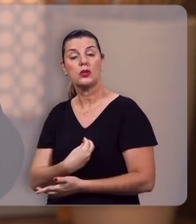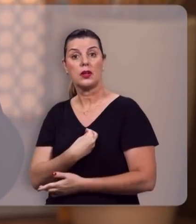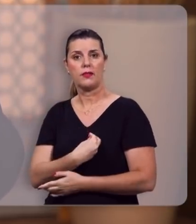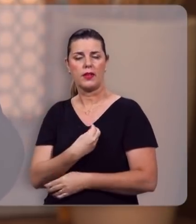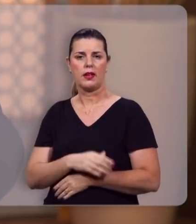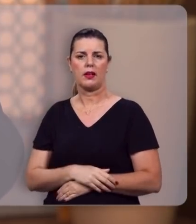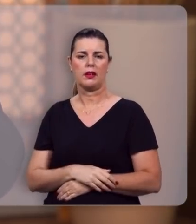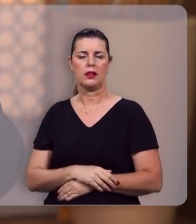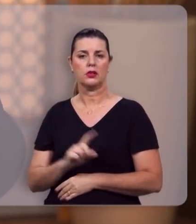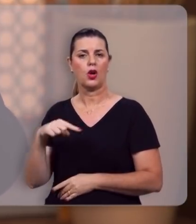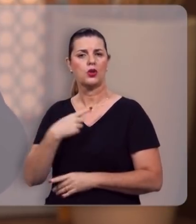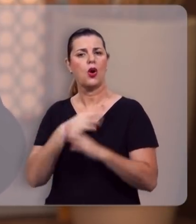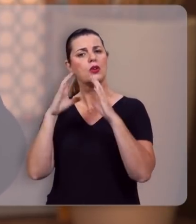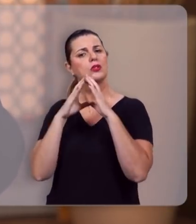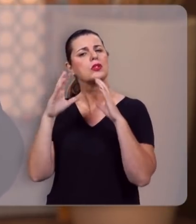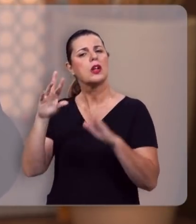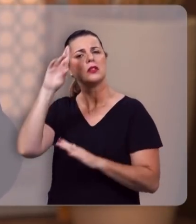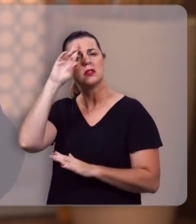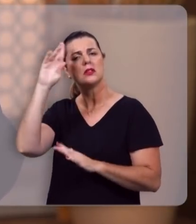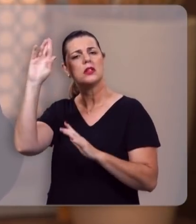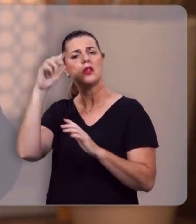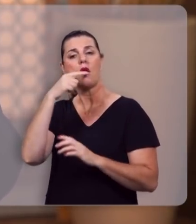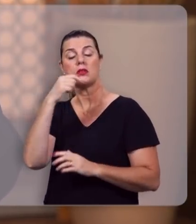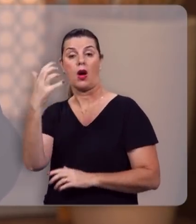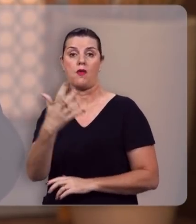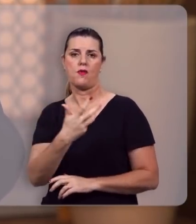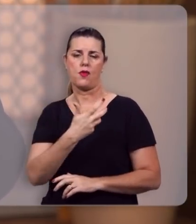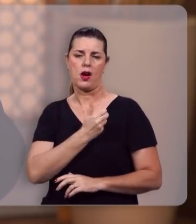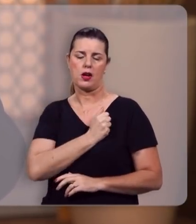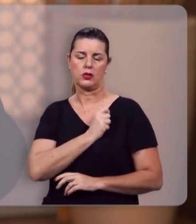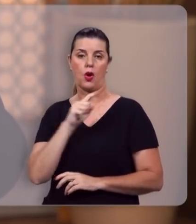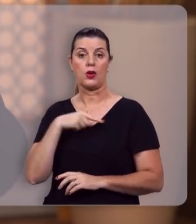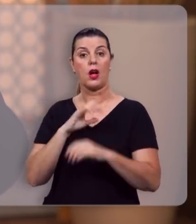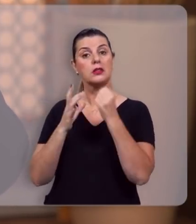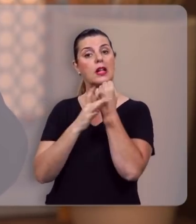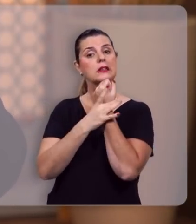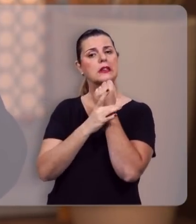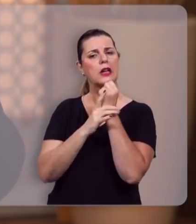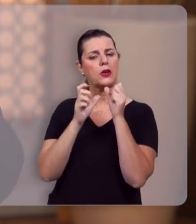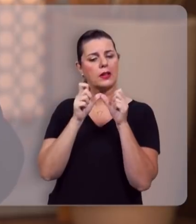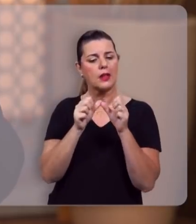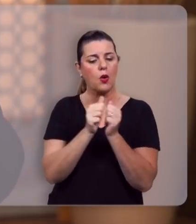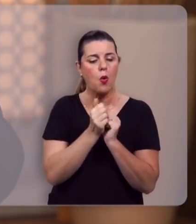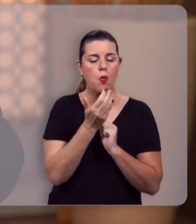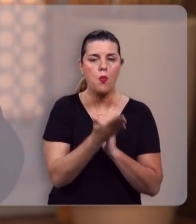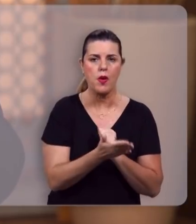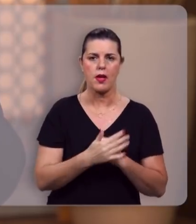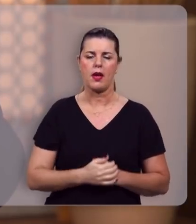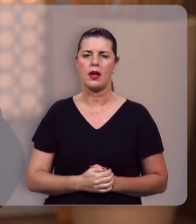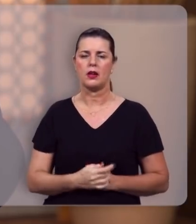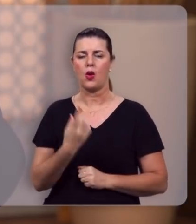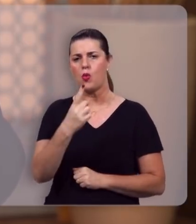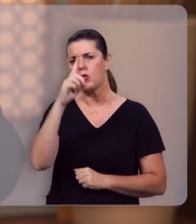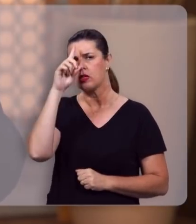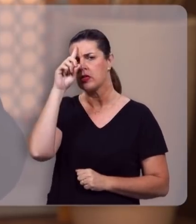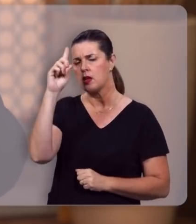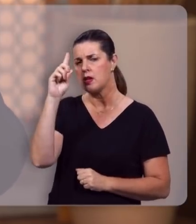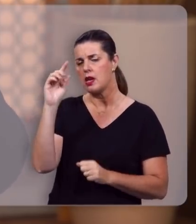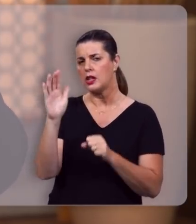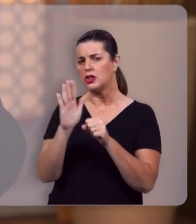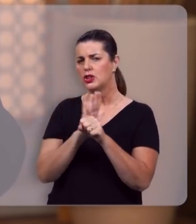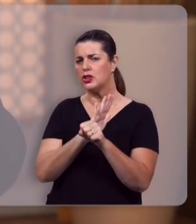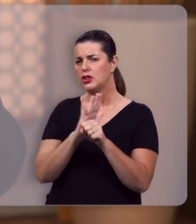nosso viver, o nosso grande Senhor e Salvador, e a nossa segurança está posta nele. Então, no dia